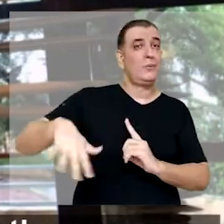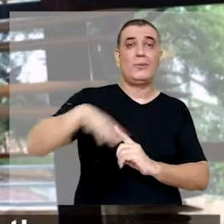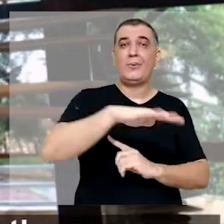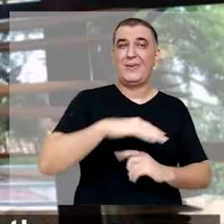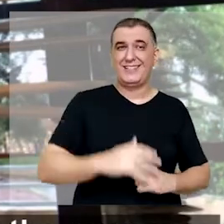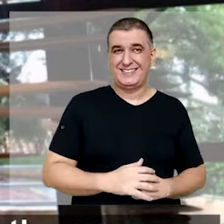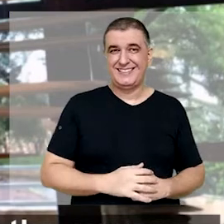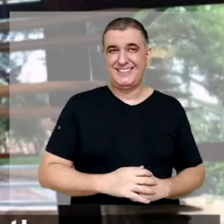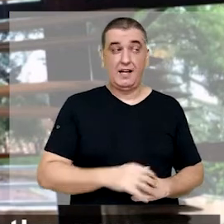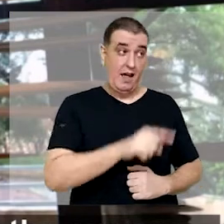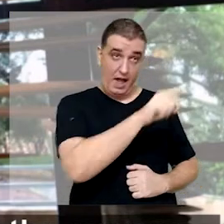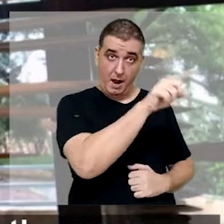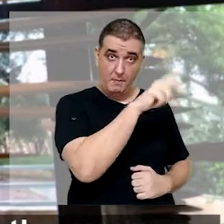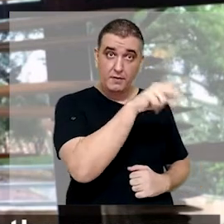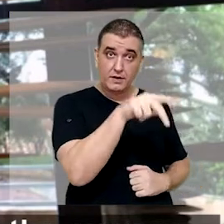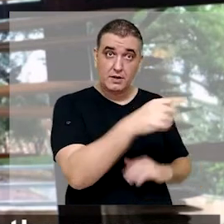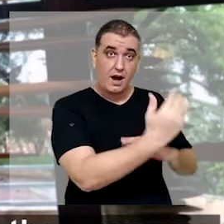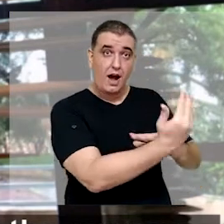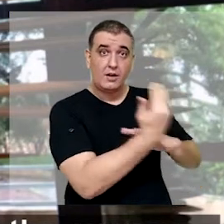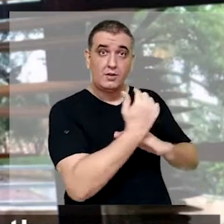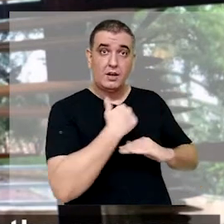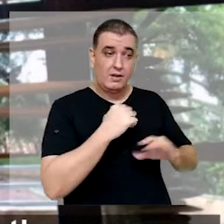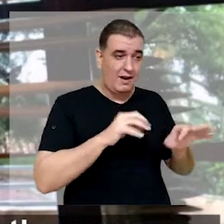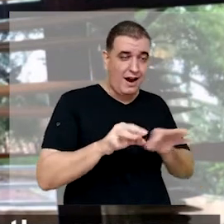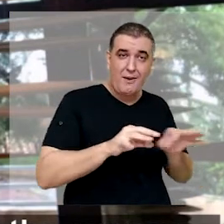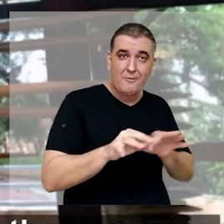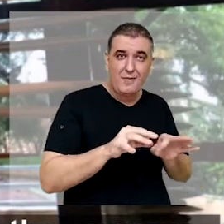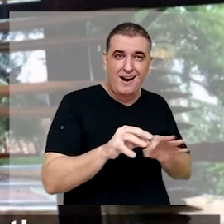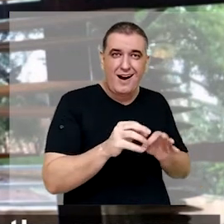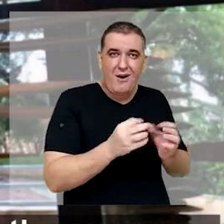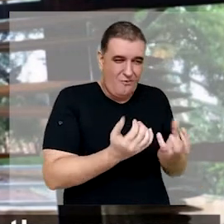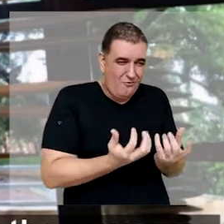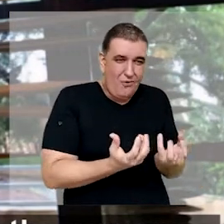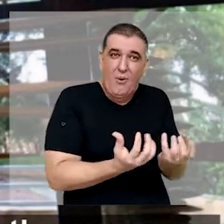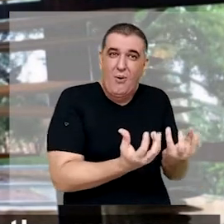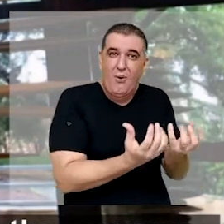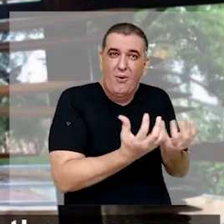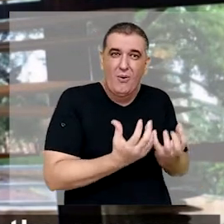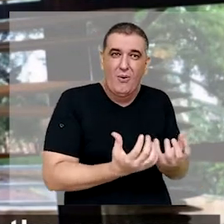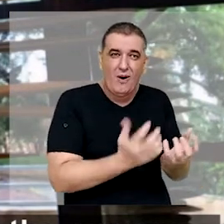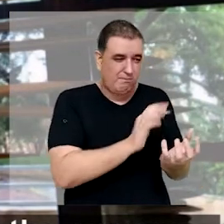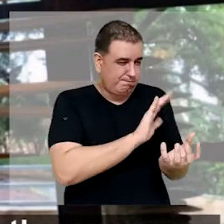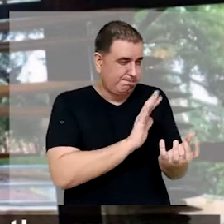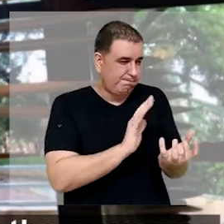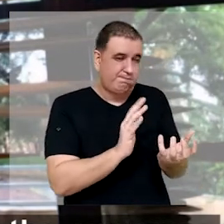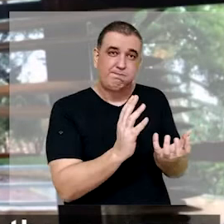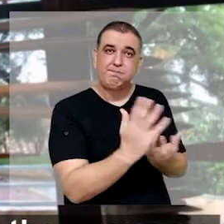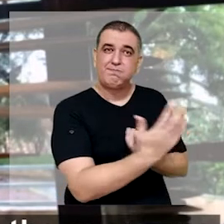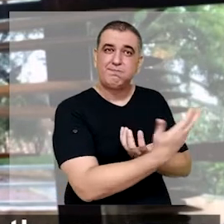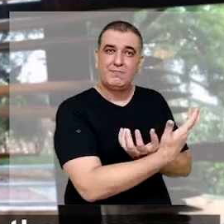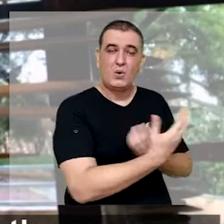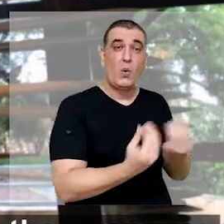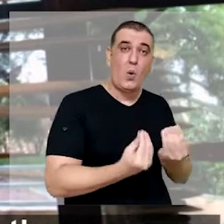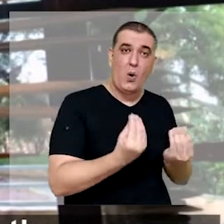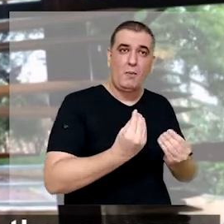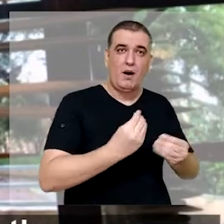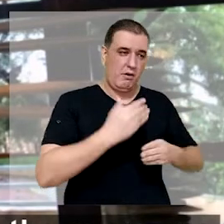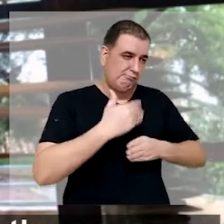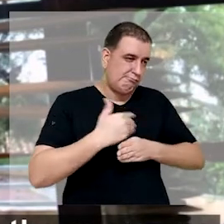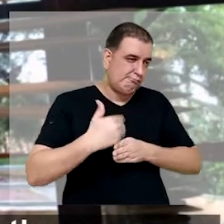bacana. E aí ele me fez o forno, porque o forno era algo complexo. Um forno elétrico, ele